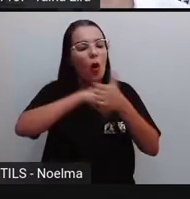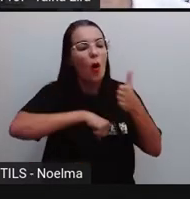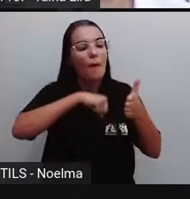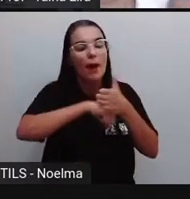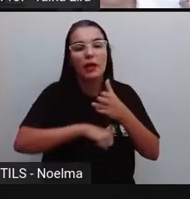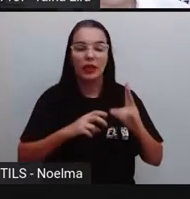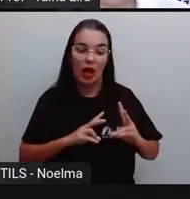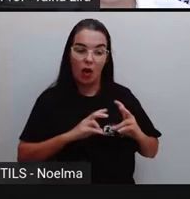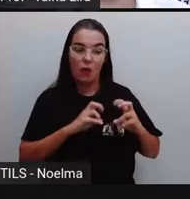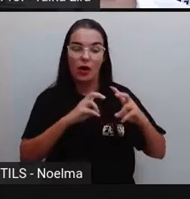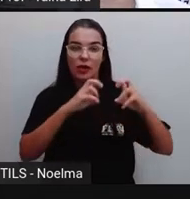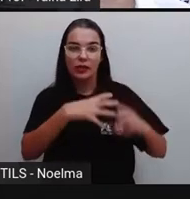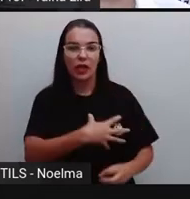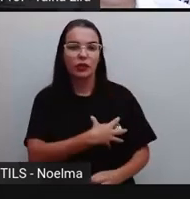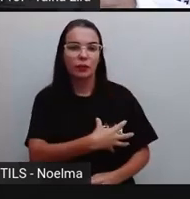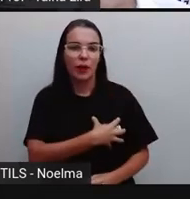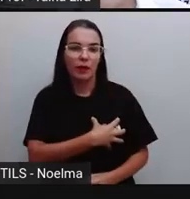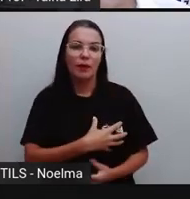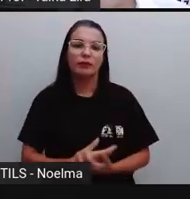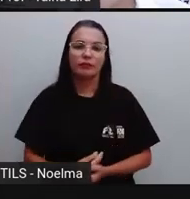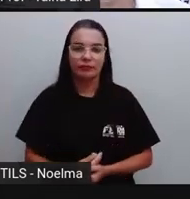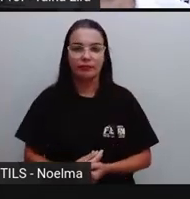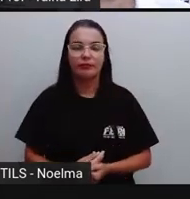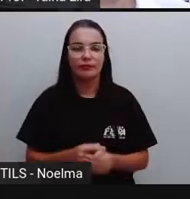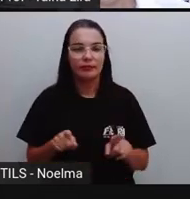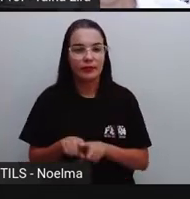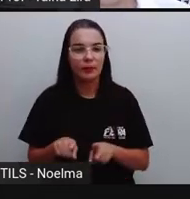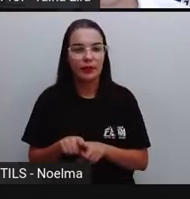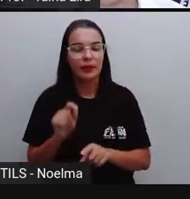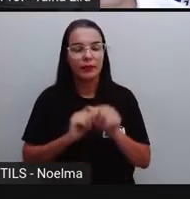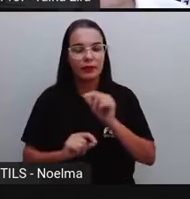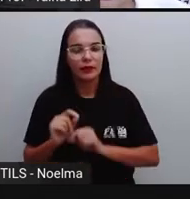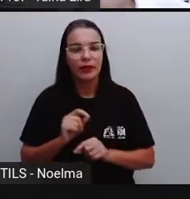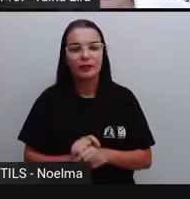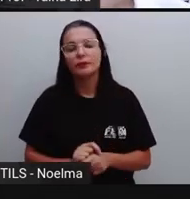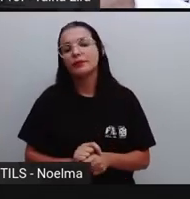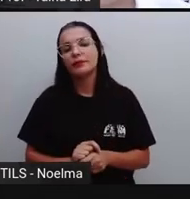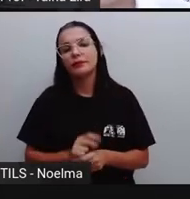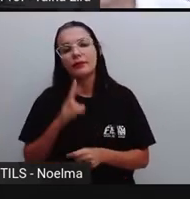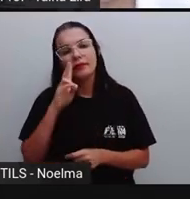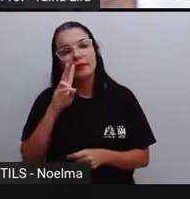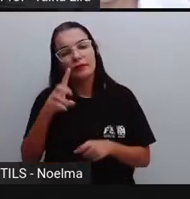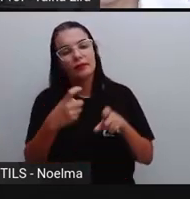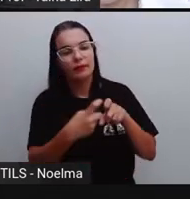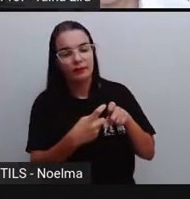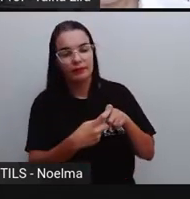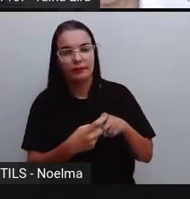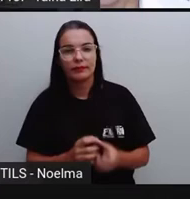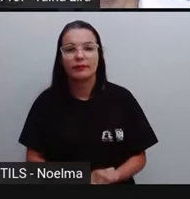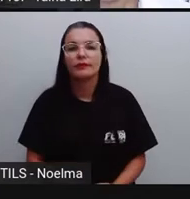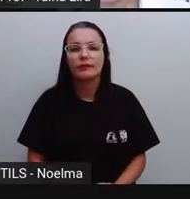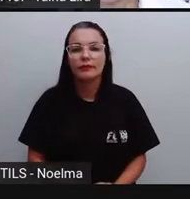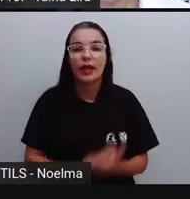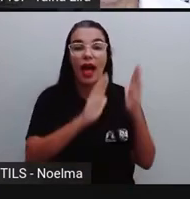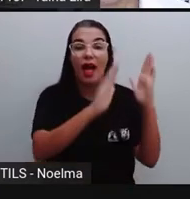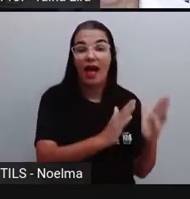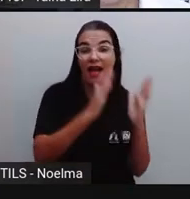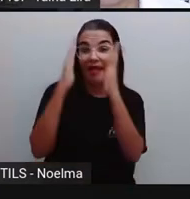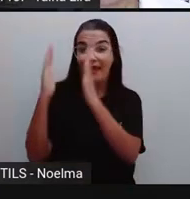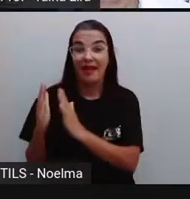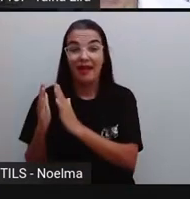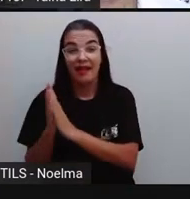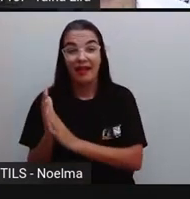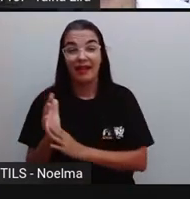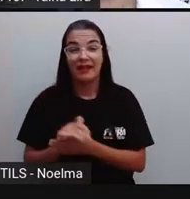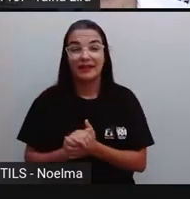mulheres, né, a irem ao médico para verificar aí a saúde da mama. E após o mês,